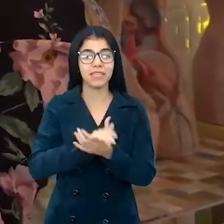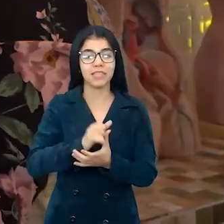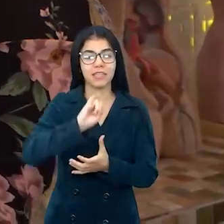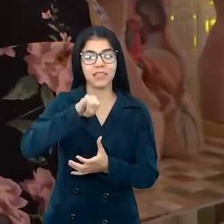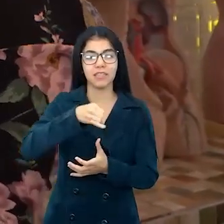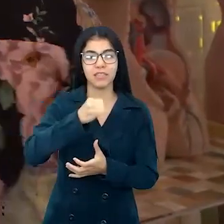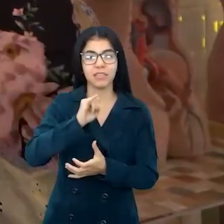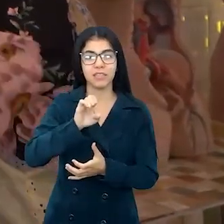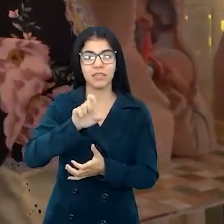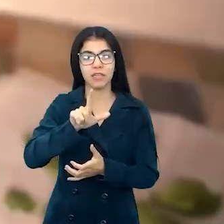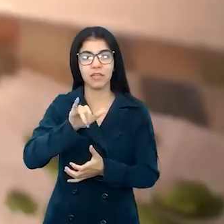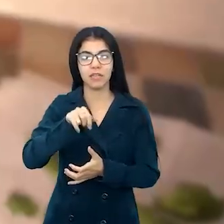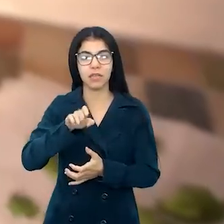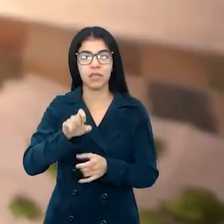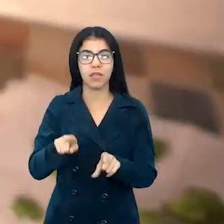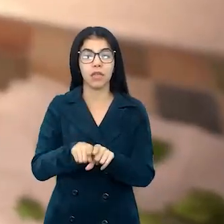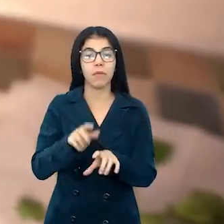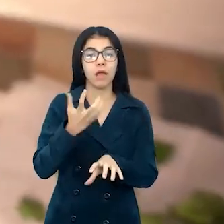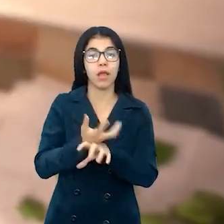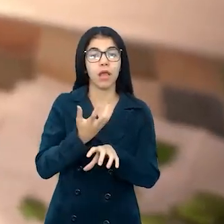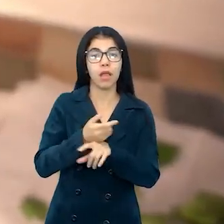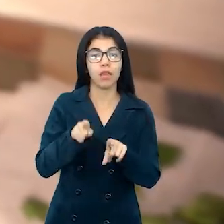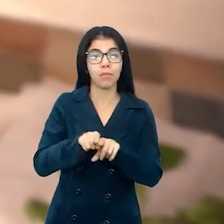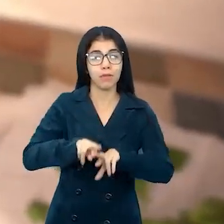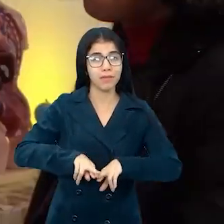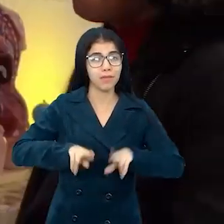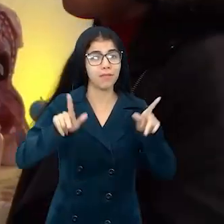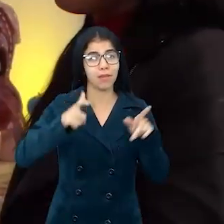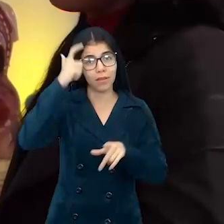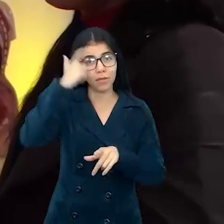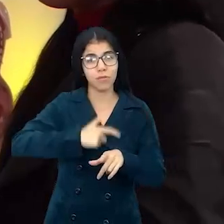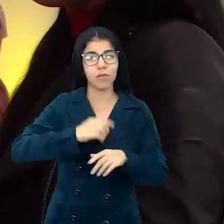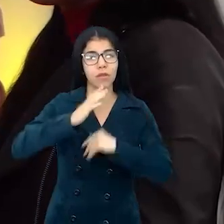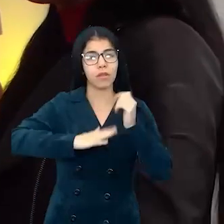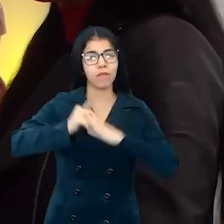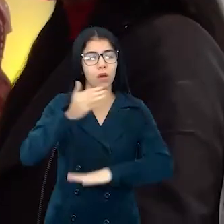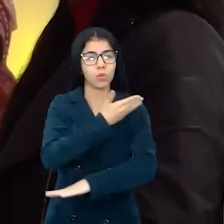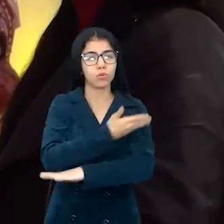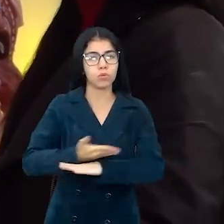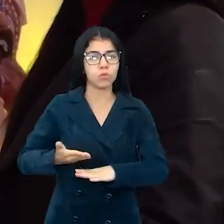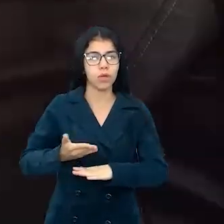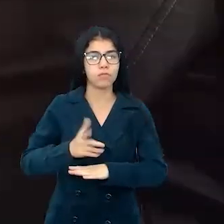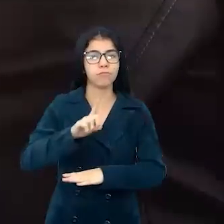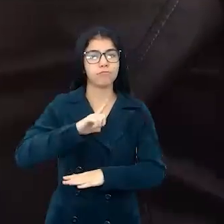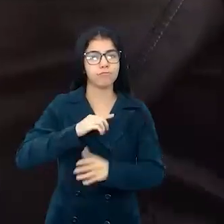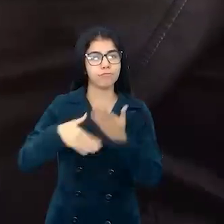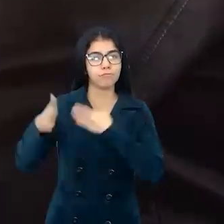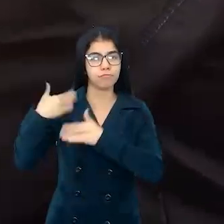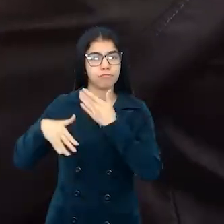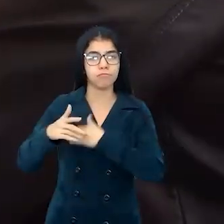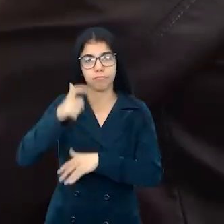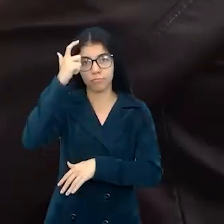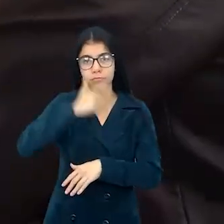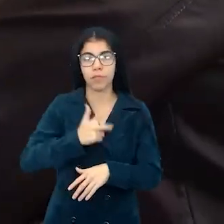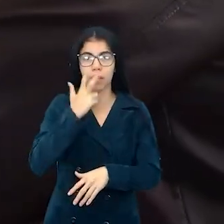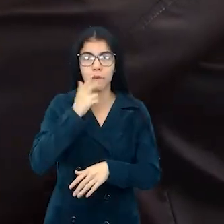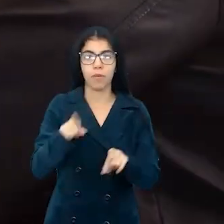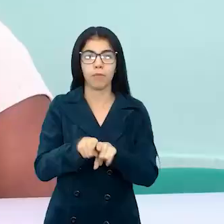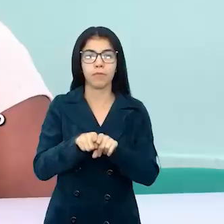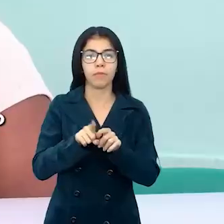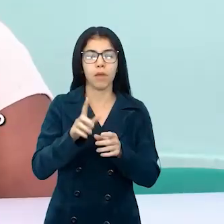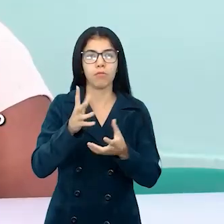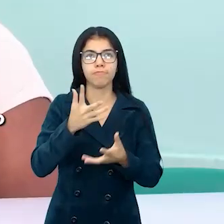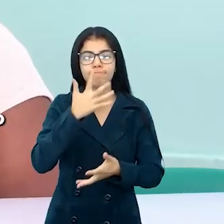Edilene. Ela tinha aulas muito diferentes das que a gente estava acostumado a ter, e eu acho isso definitivamente uma